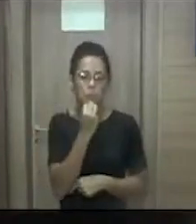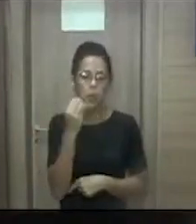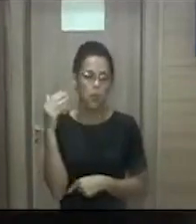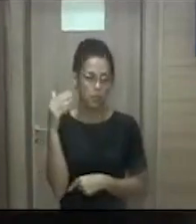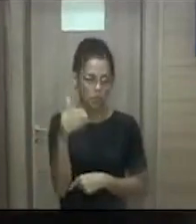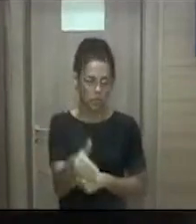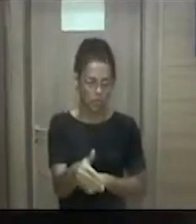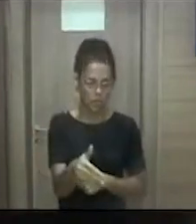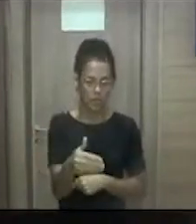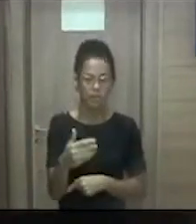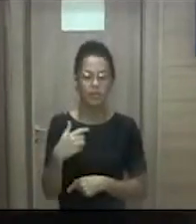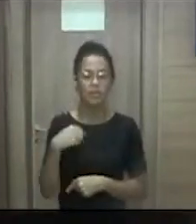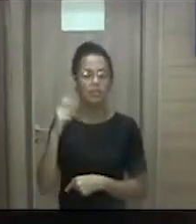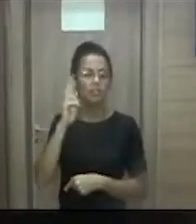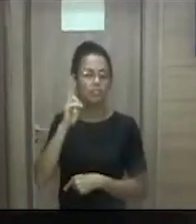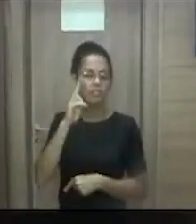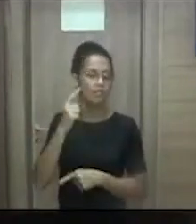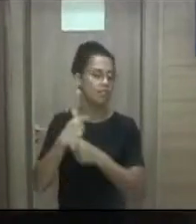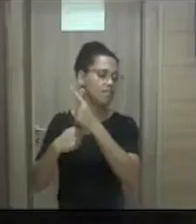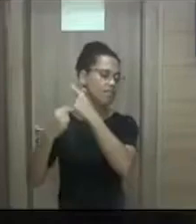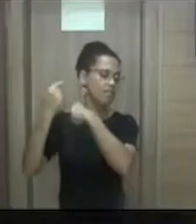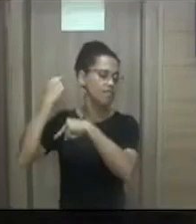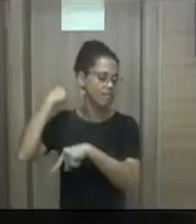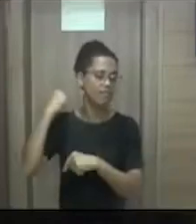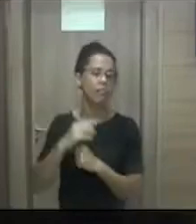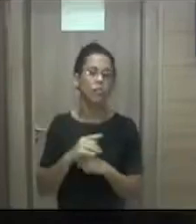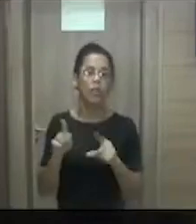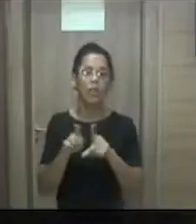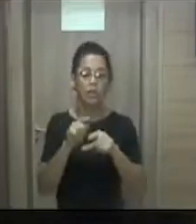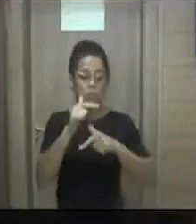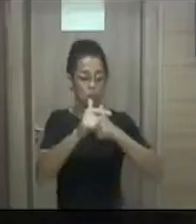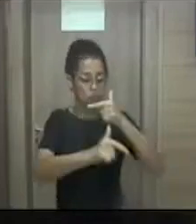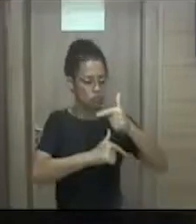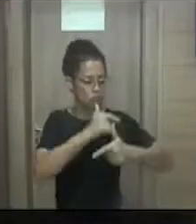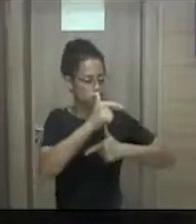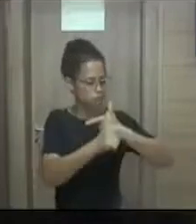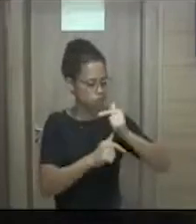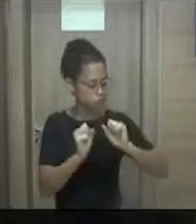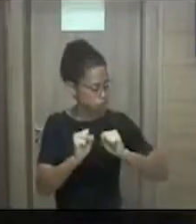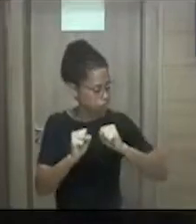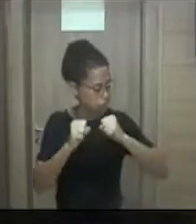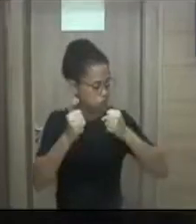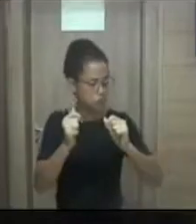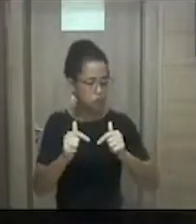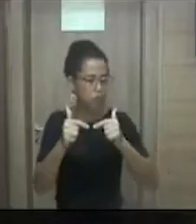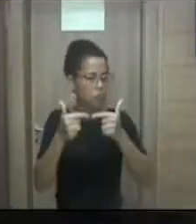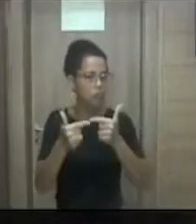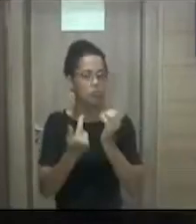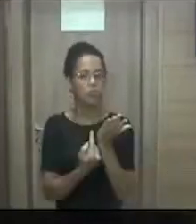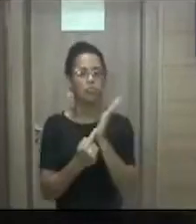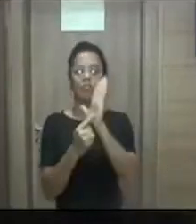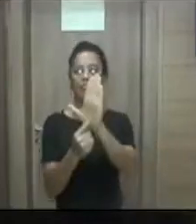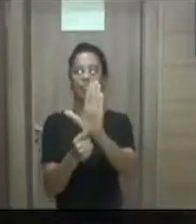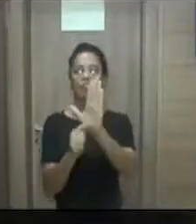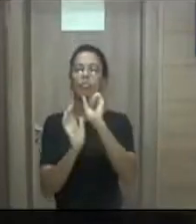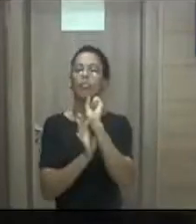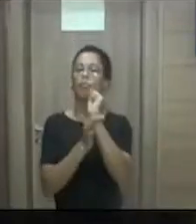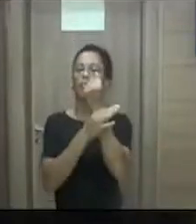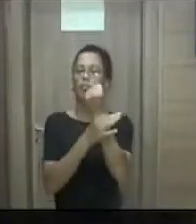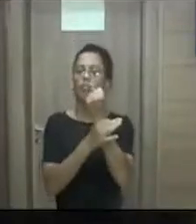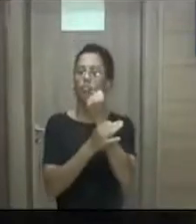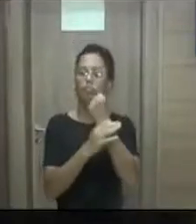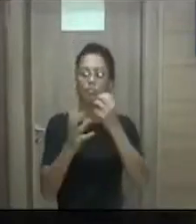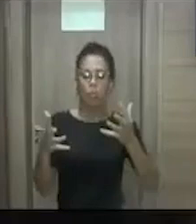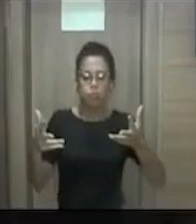minhas origens. E também haver um trabalho de tamanha robustez sendo apresentados, né? Garantindo a qualidade da